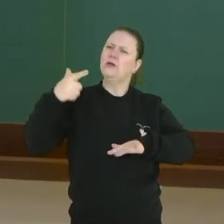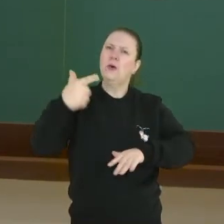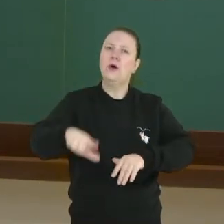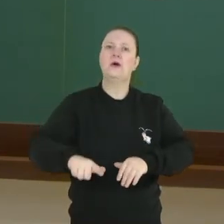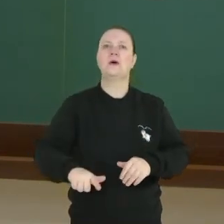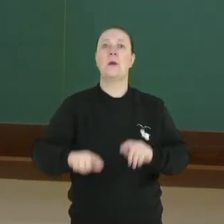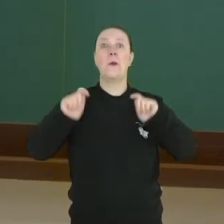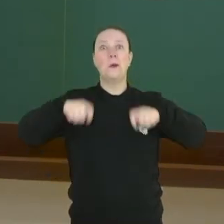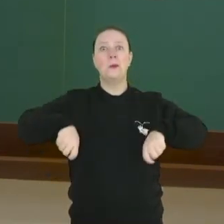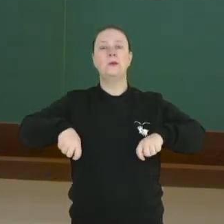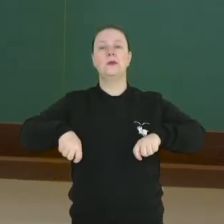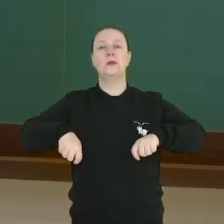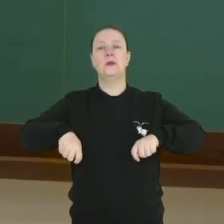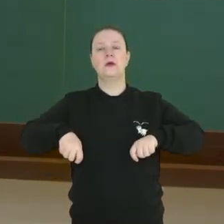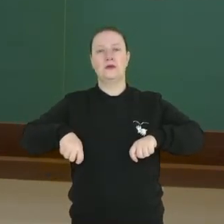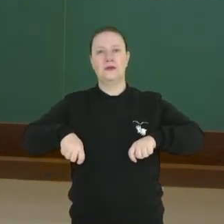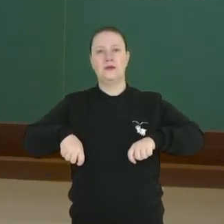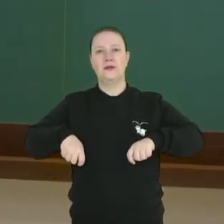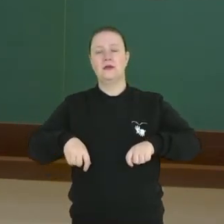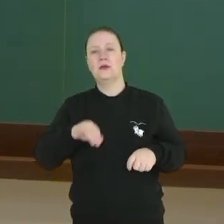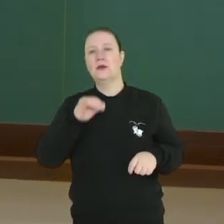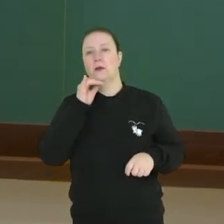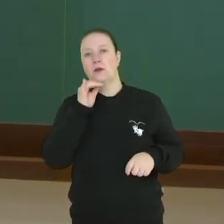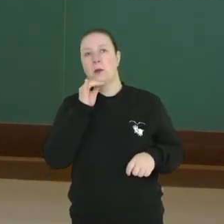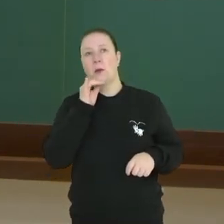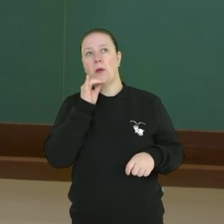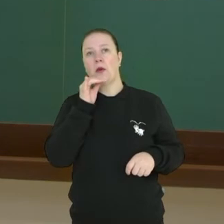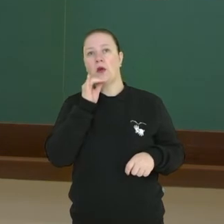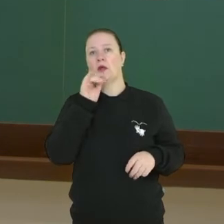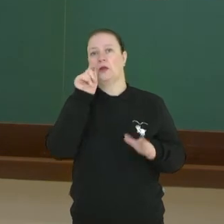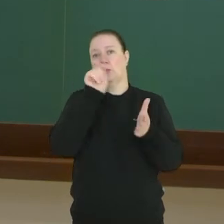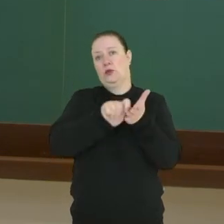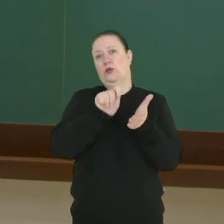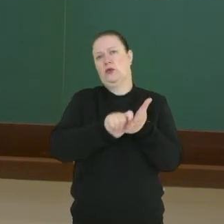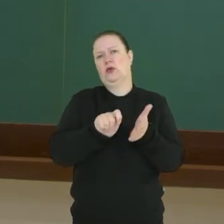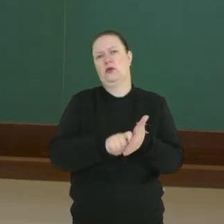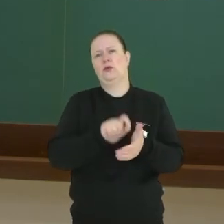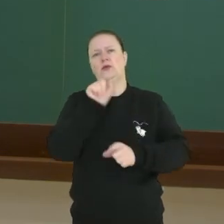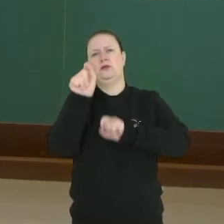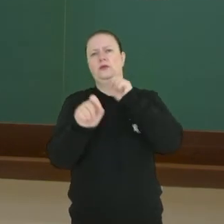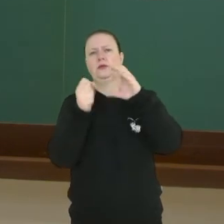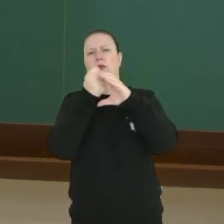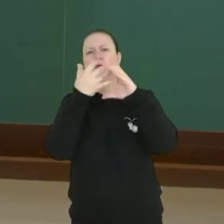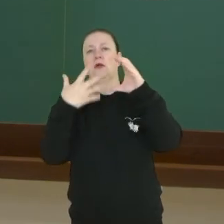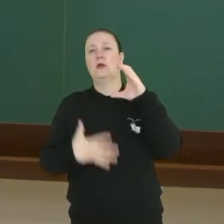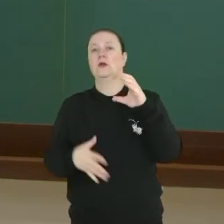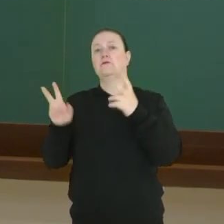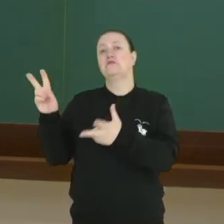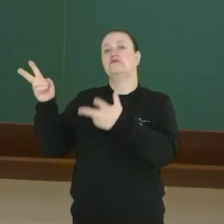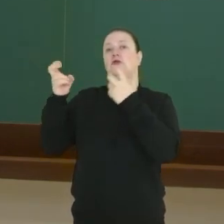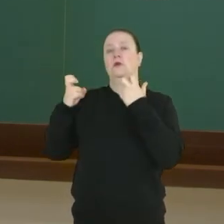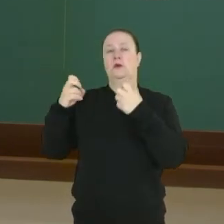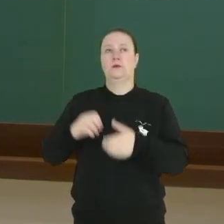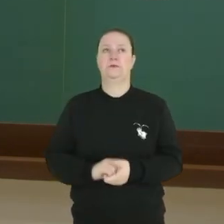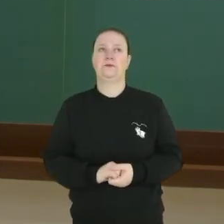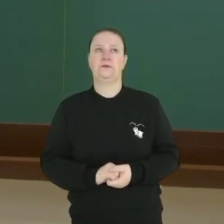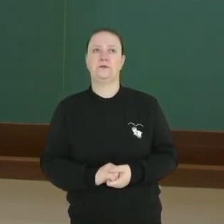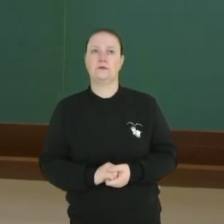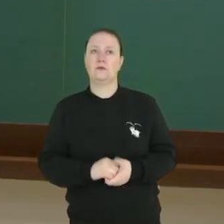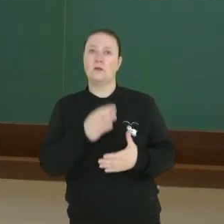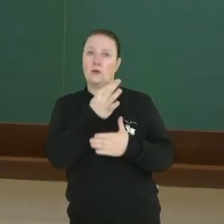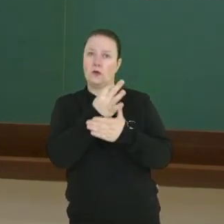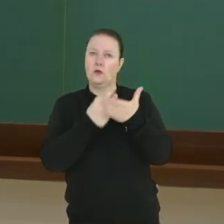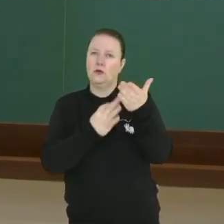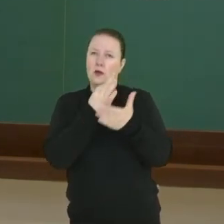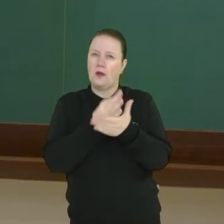elaboração bem estruturada da fala, certo? E a questão da escrita, então, que características que nós vamos observar, tá? O texto escrito